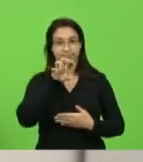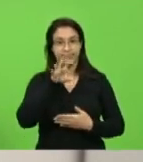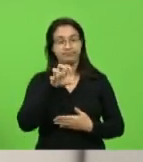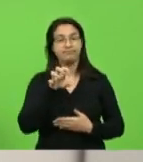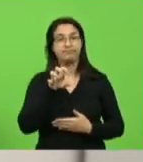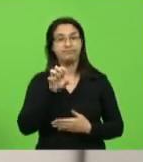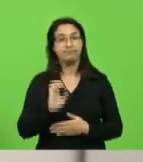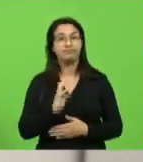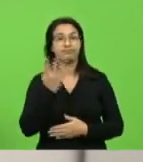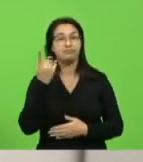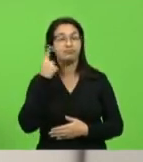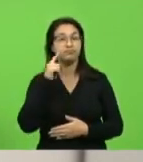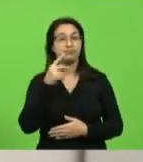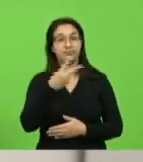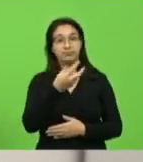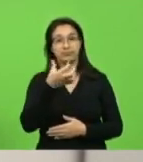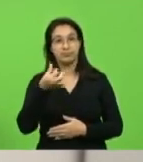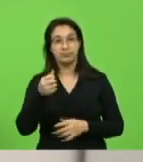em